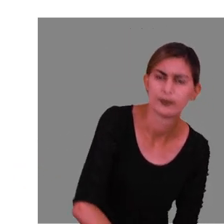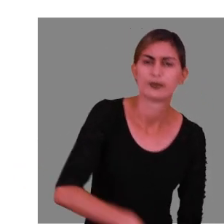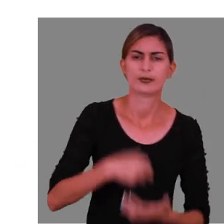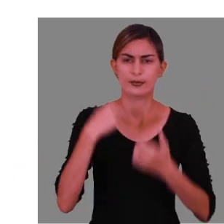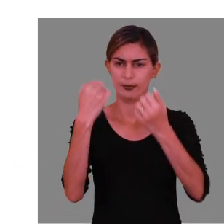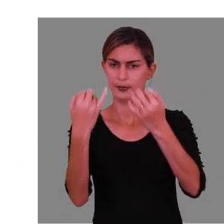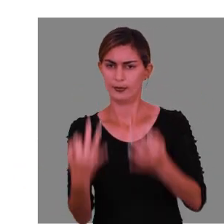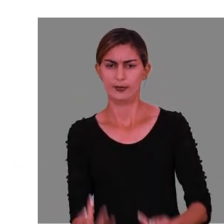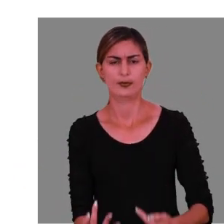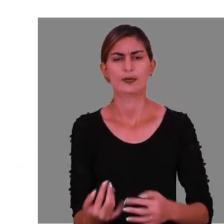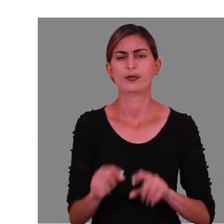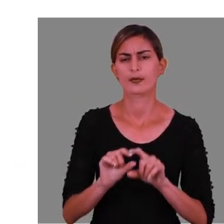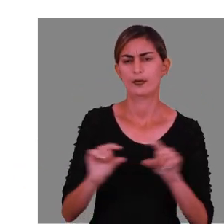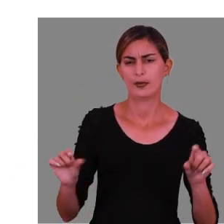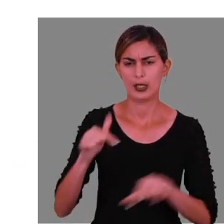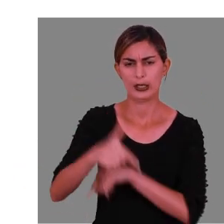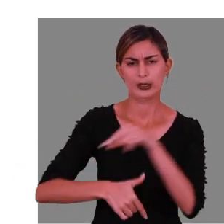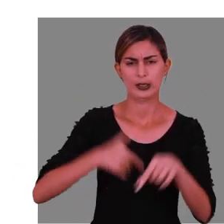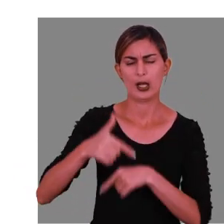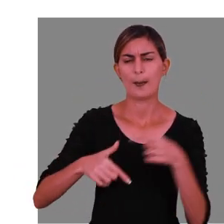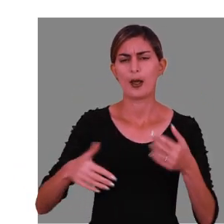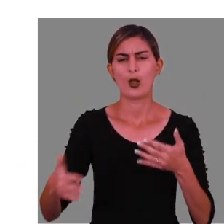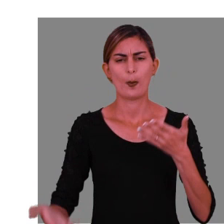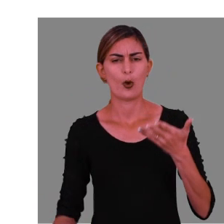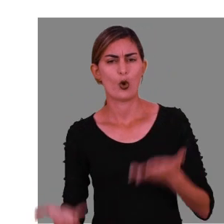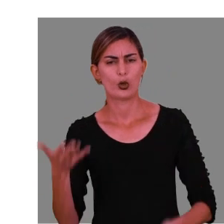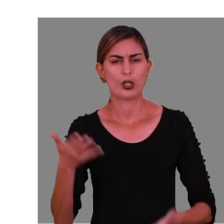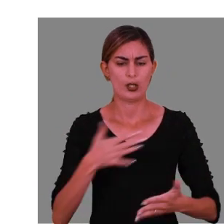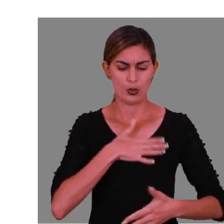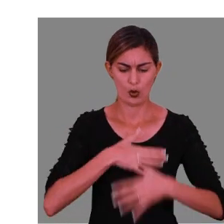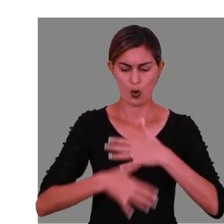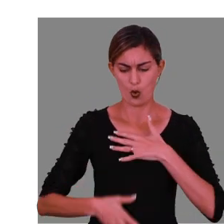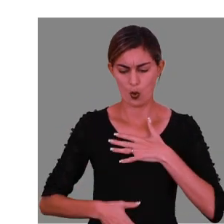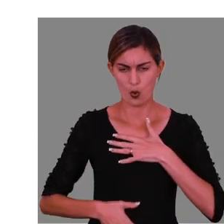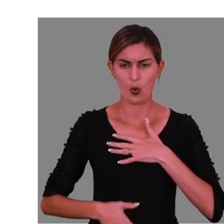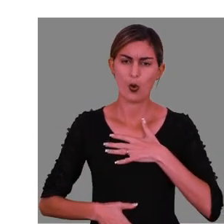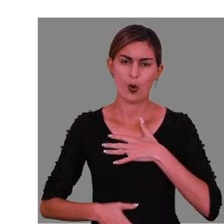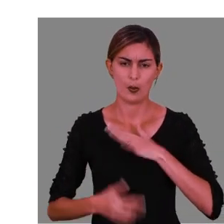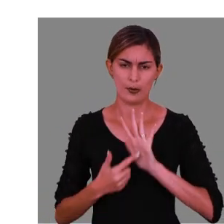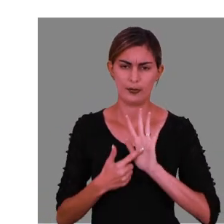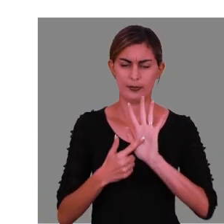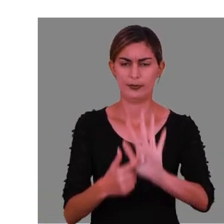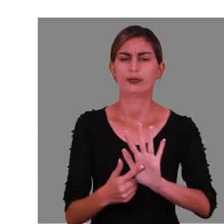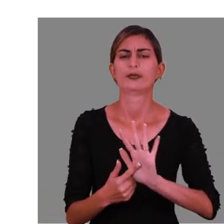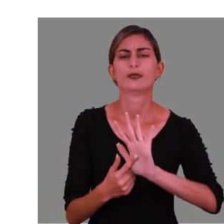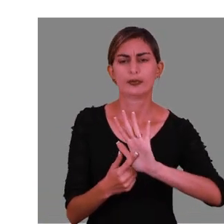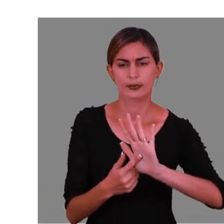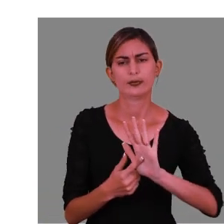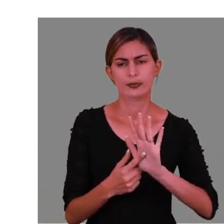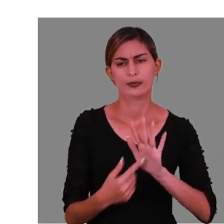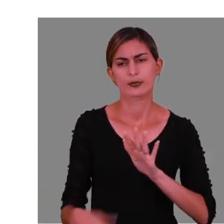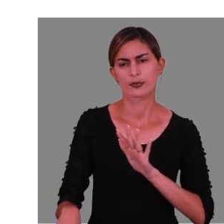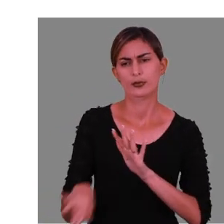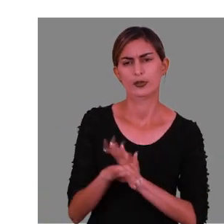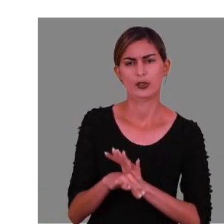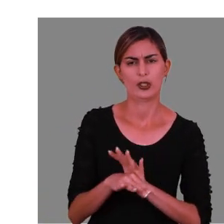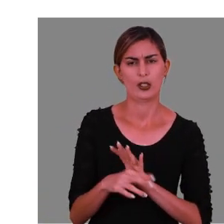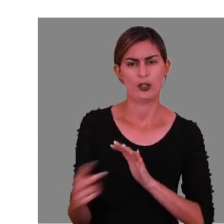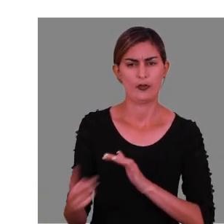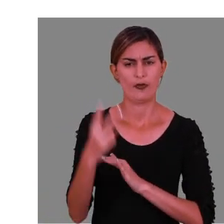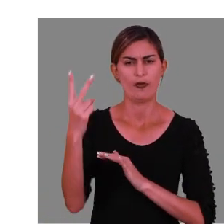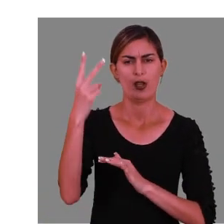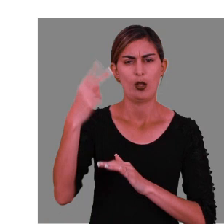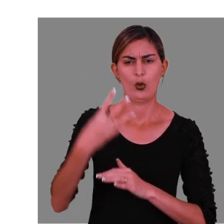enquadra na nossa descrição. Trabalho moderado com o corpo, conforme está em destaque, chegando